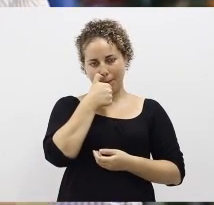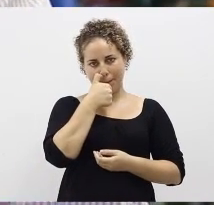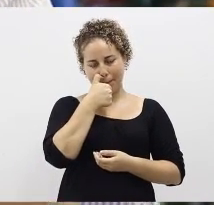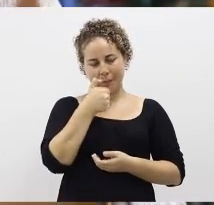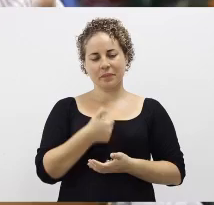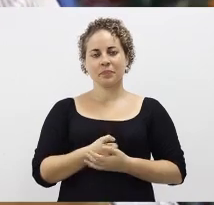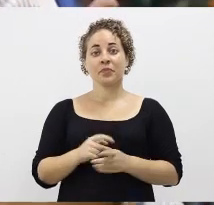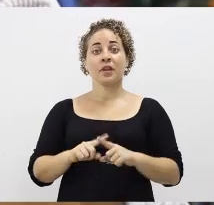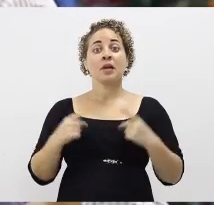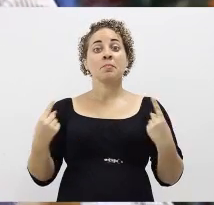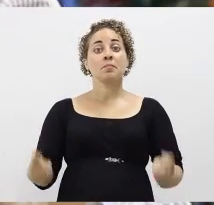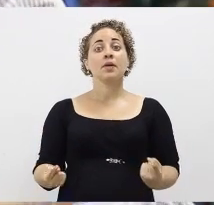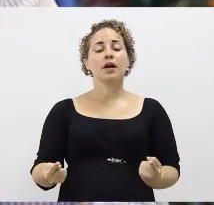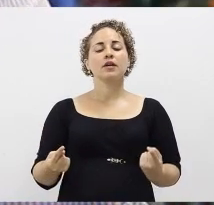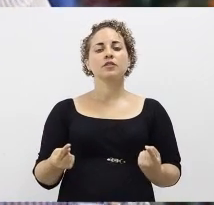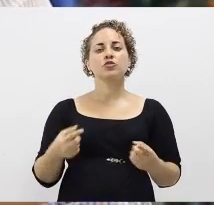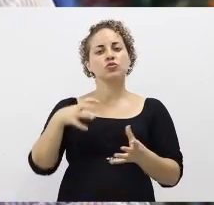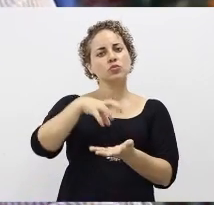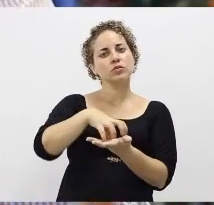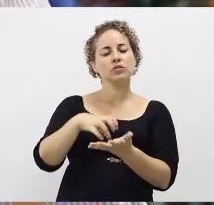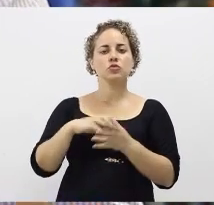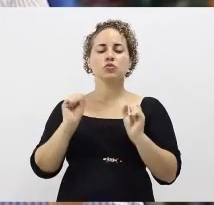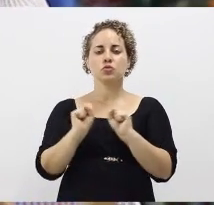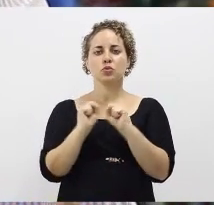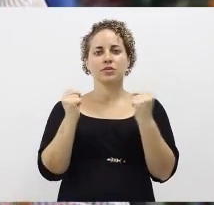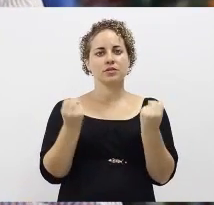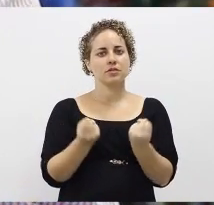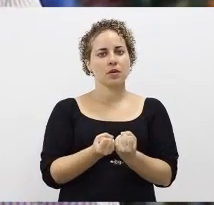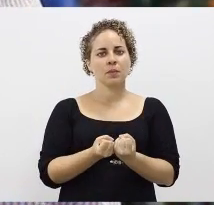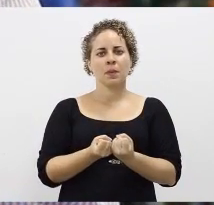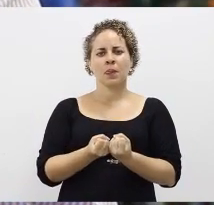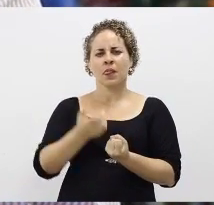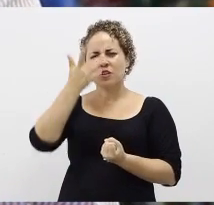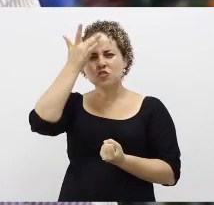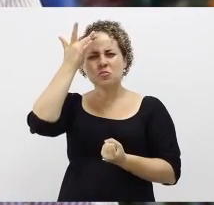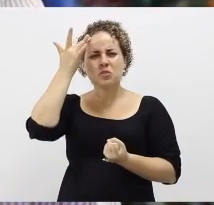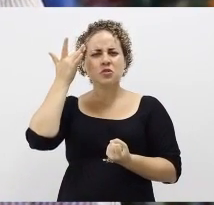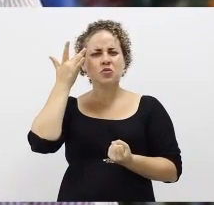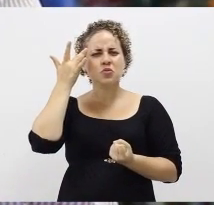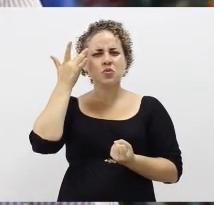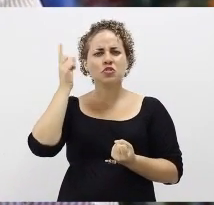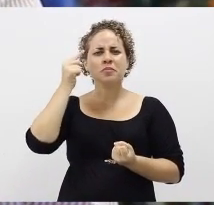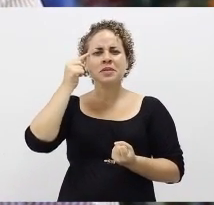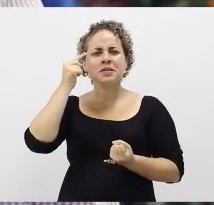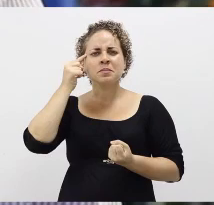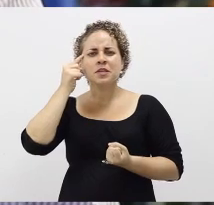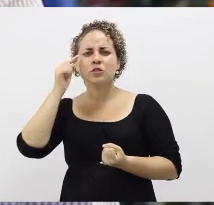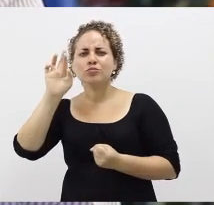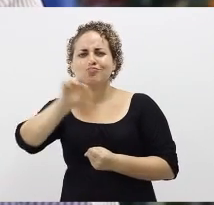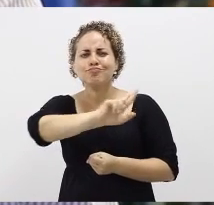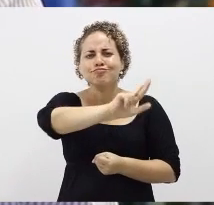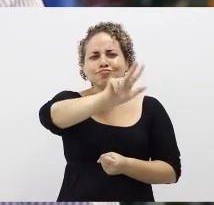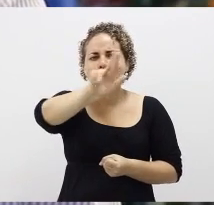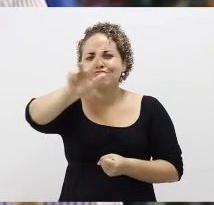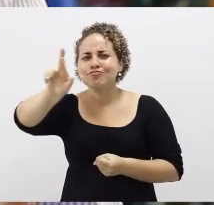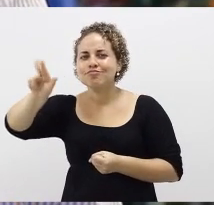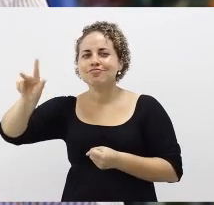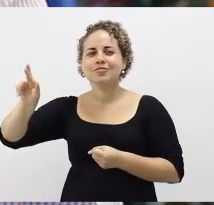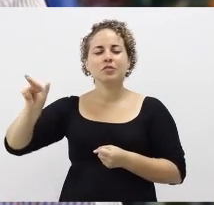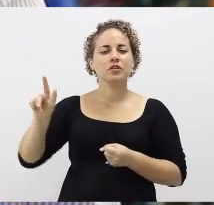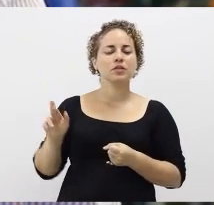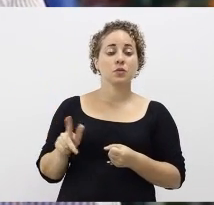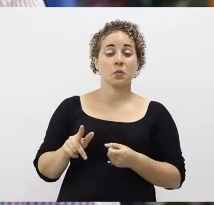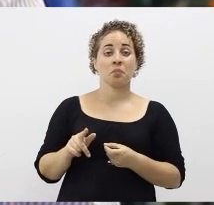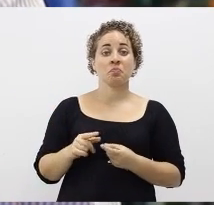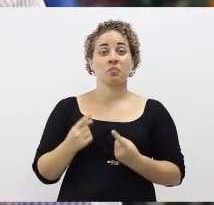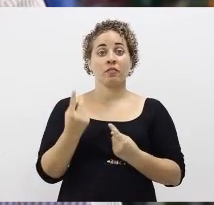ambiente social. Pessoas pensam de formas diferentes. Por exemplo,